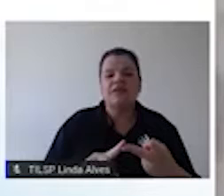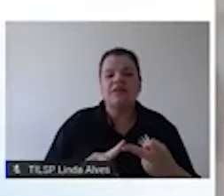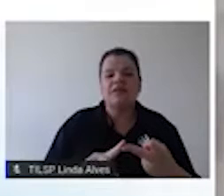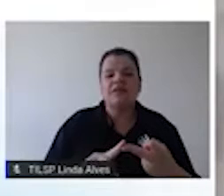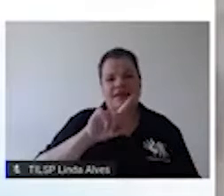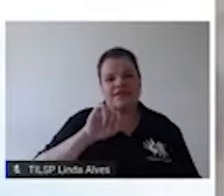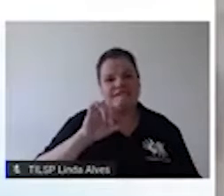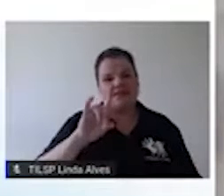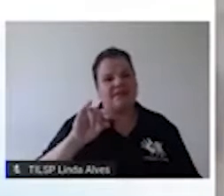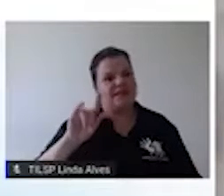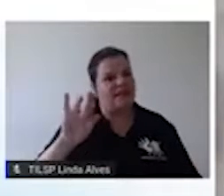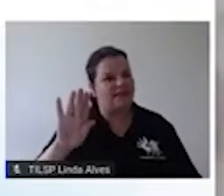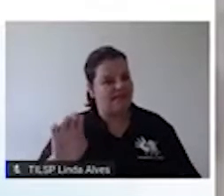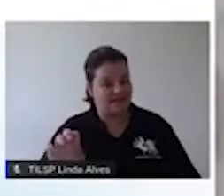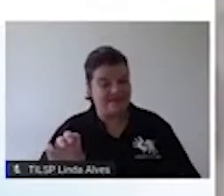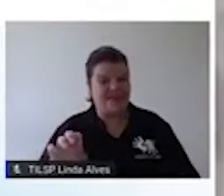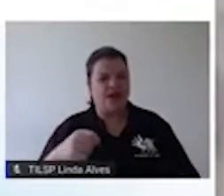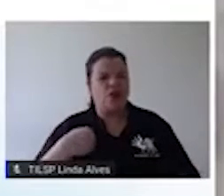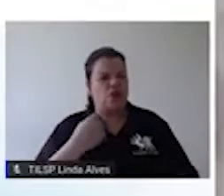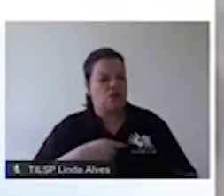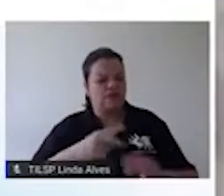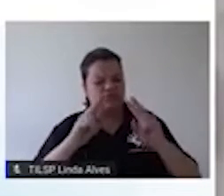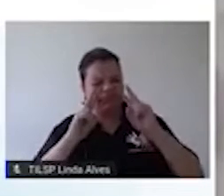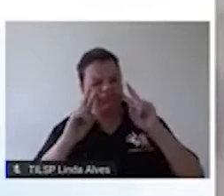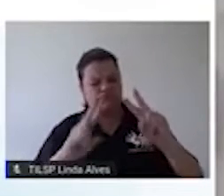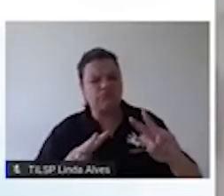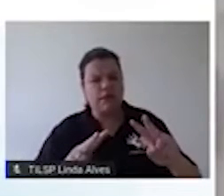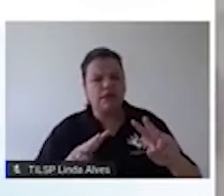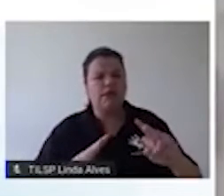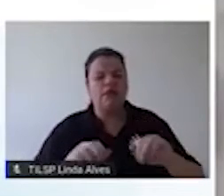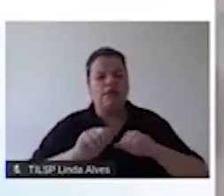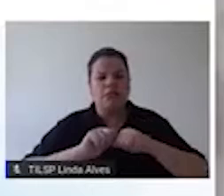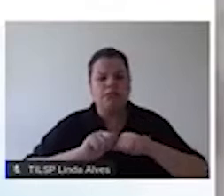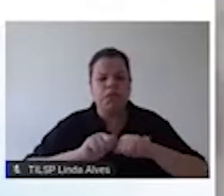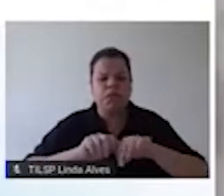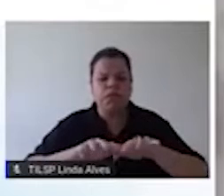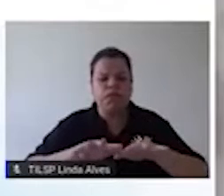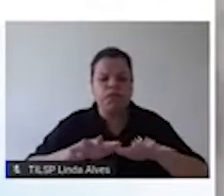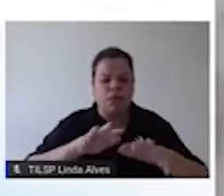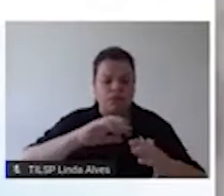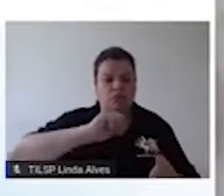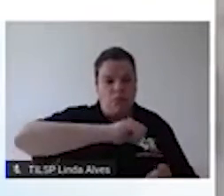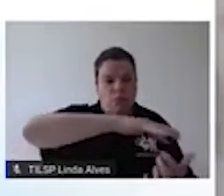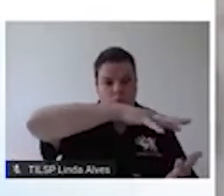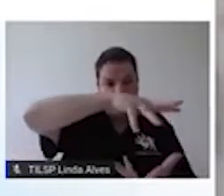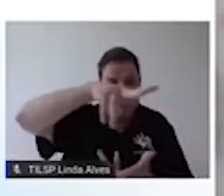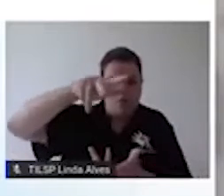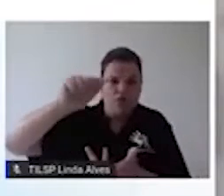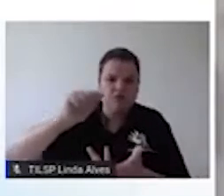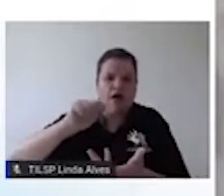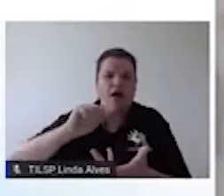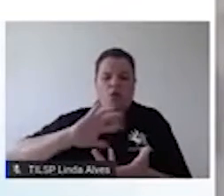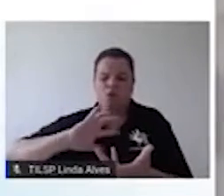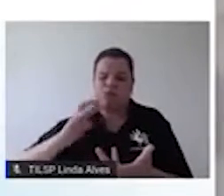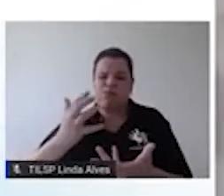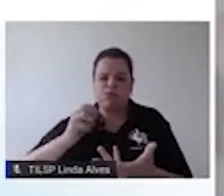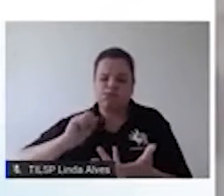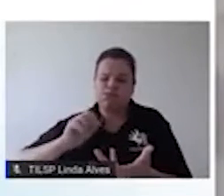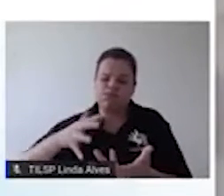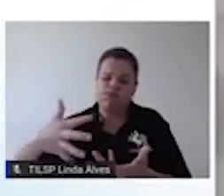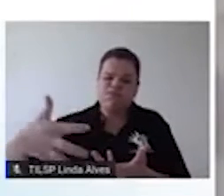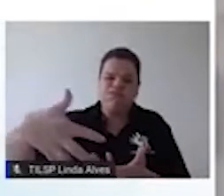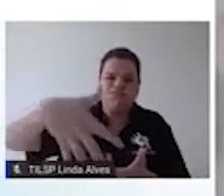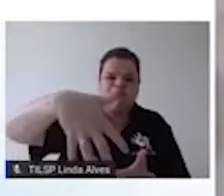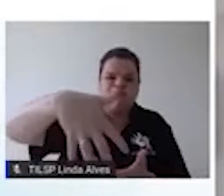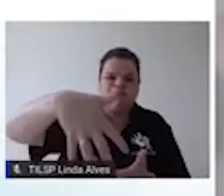Claramente, na medida em que a pandemia foi se espalhando pelo mundo, né, os médicos, o pessoal